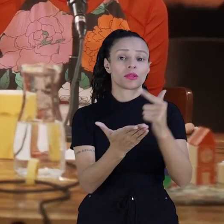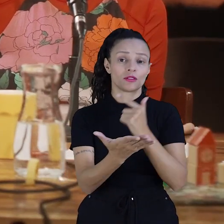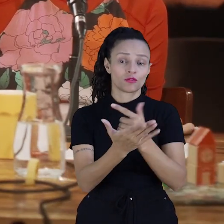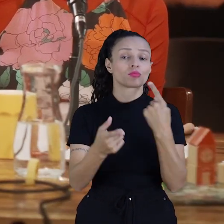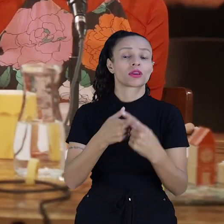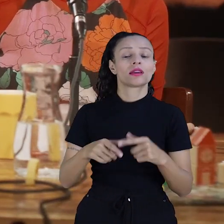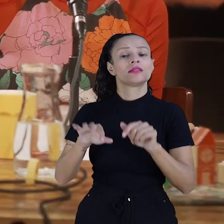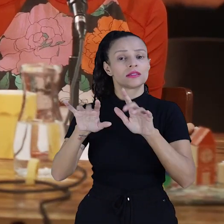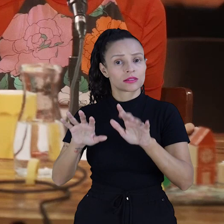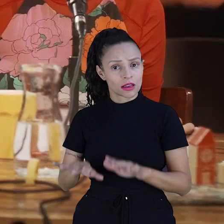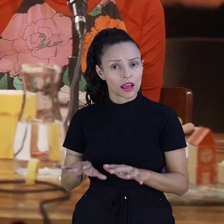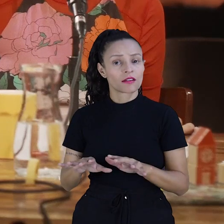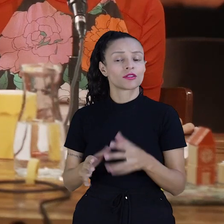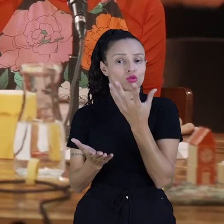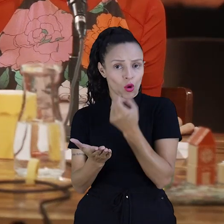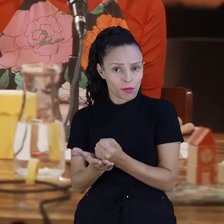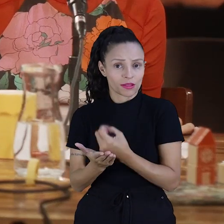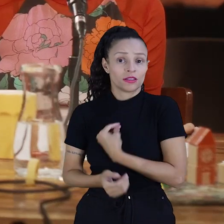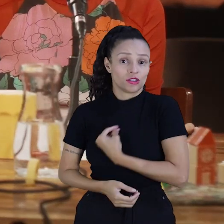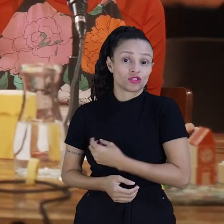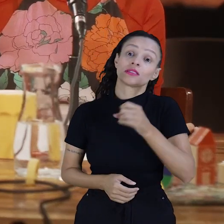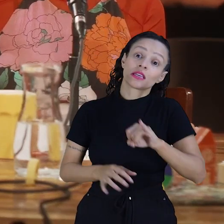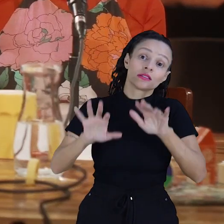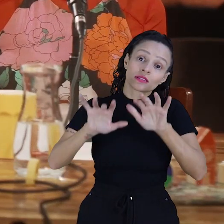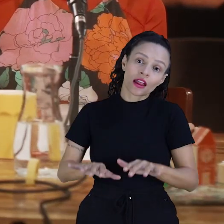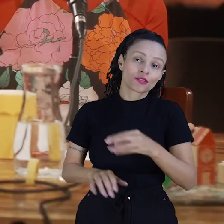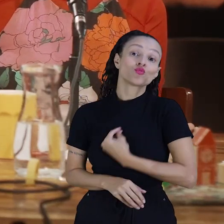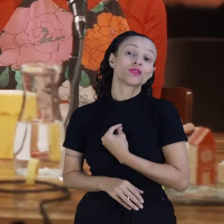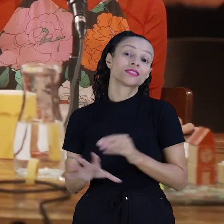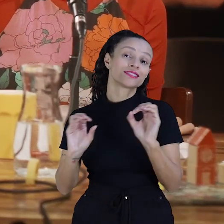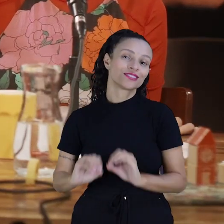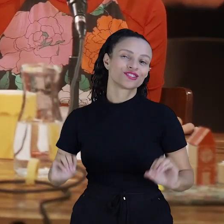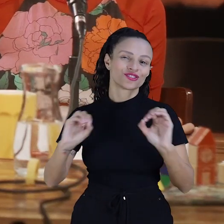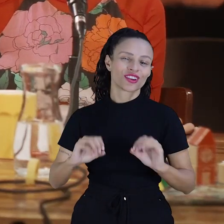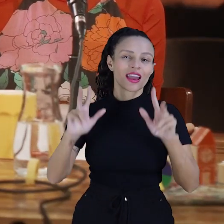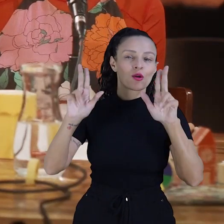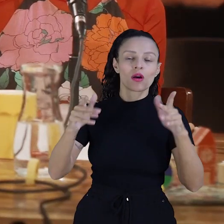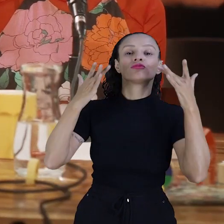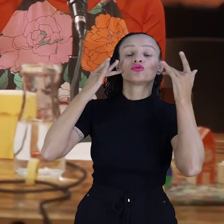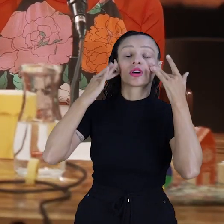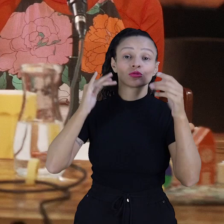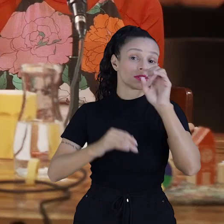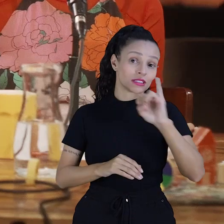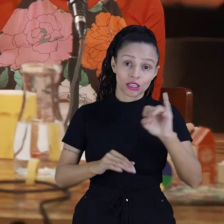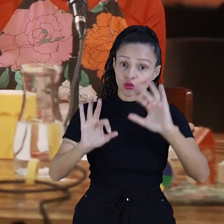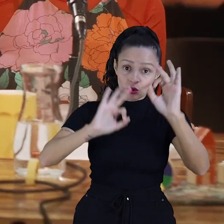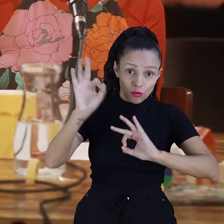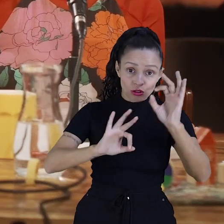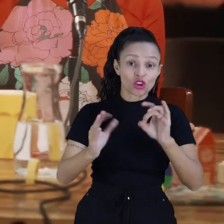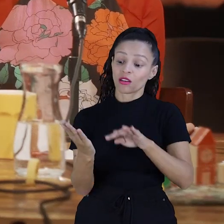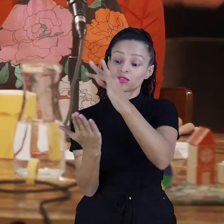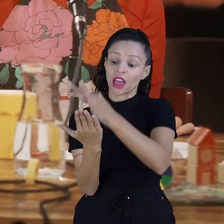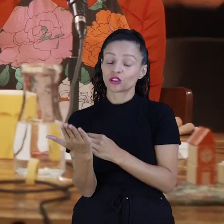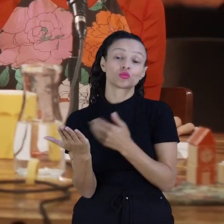livro, porque o que a gente escreve, documenta, existe. Se a gente não escreve, isso não existe. É como uma peça de teatro. Se a gente não monta, se ela